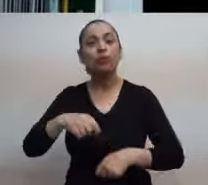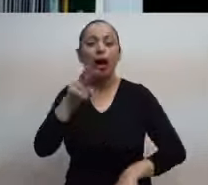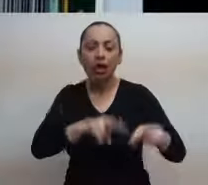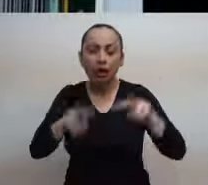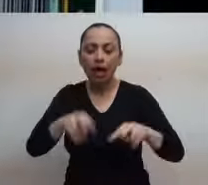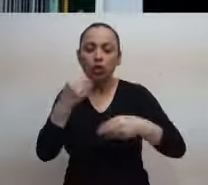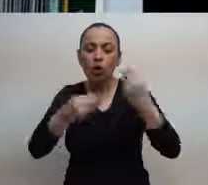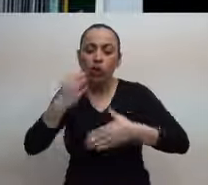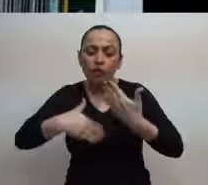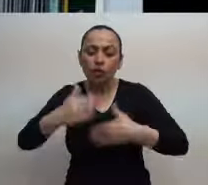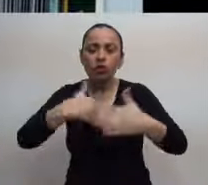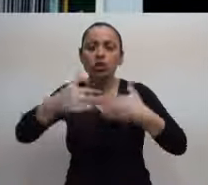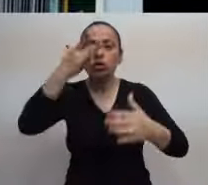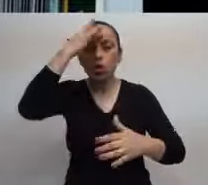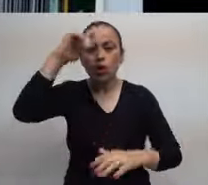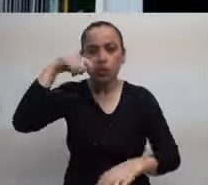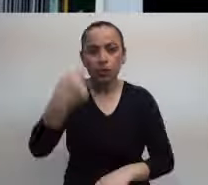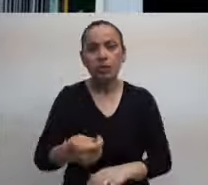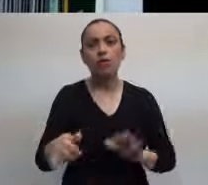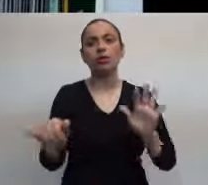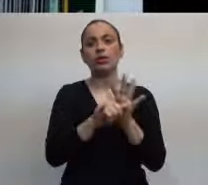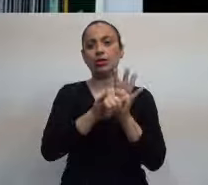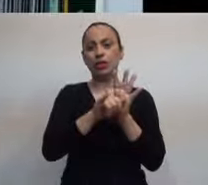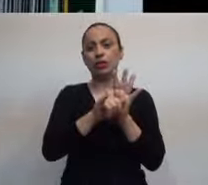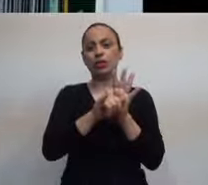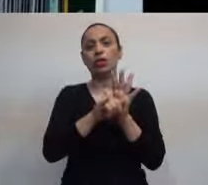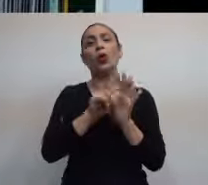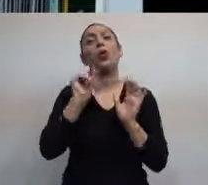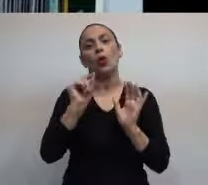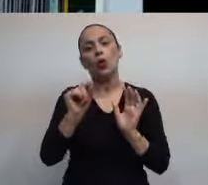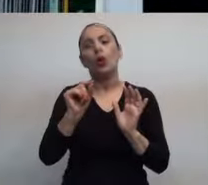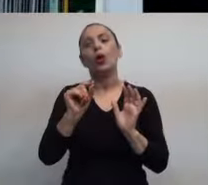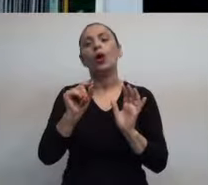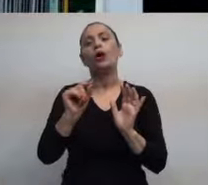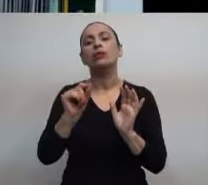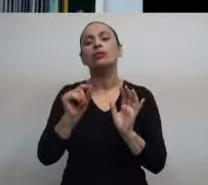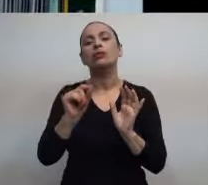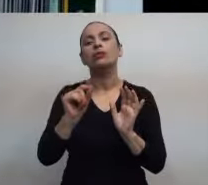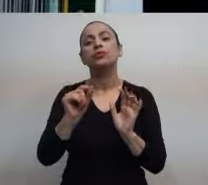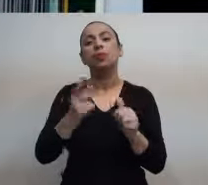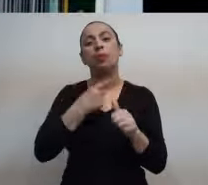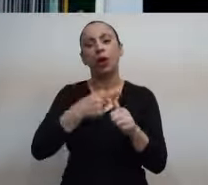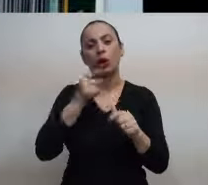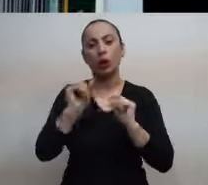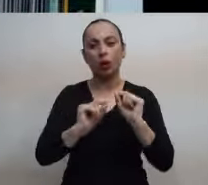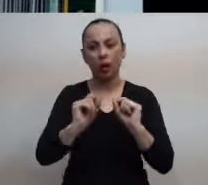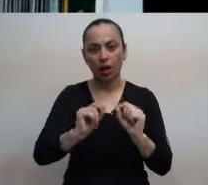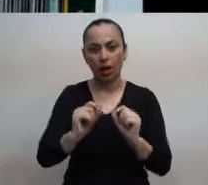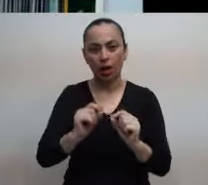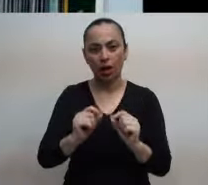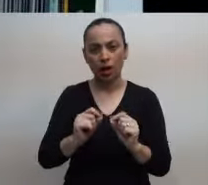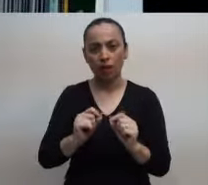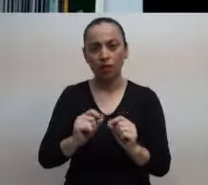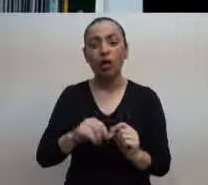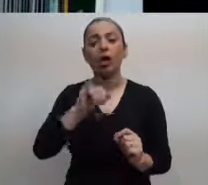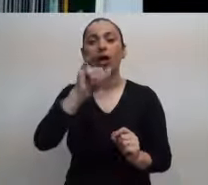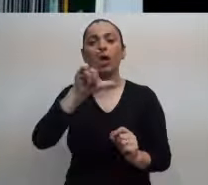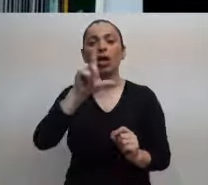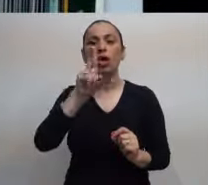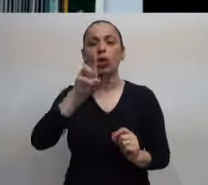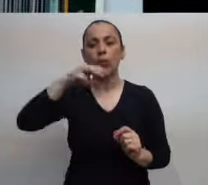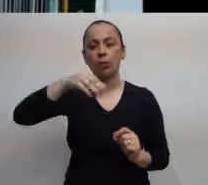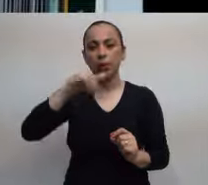uma análise da evolução das concepções de identidade, ou seja, primeiramente, no